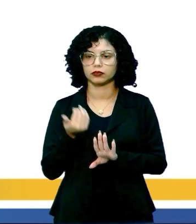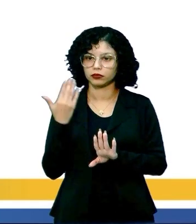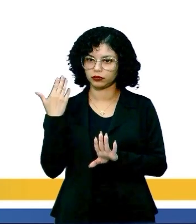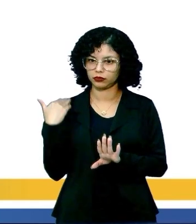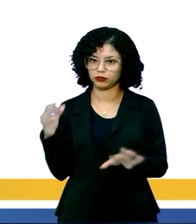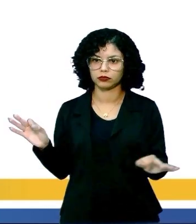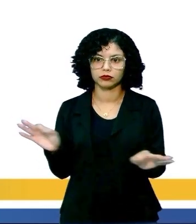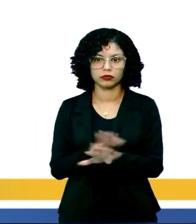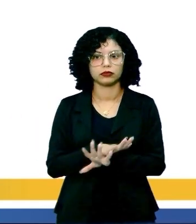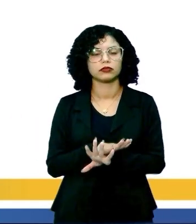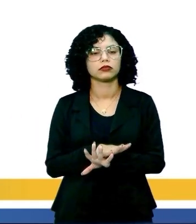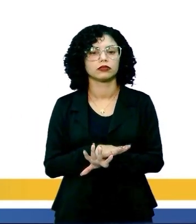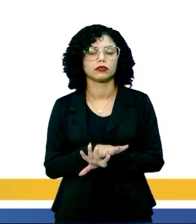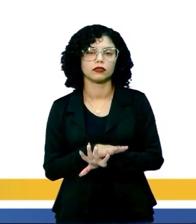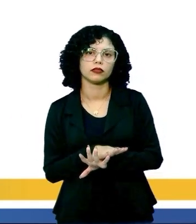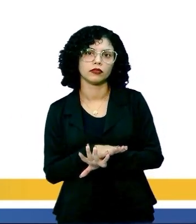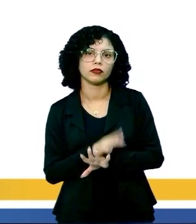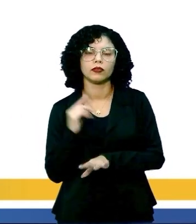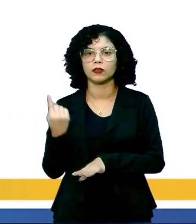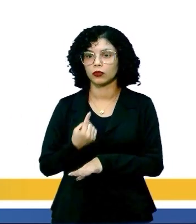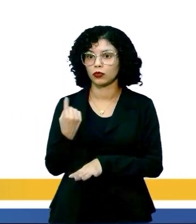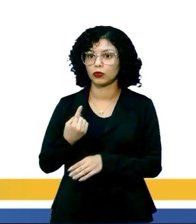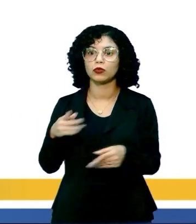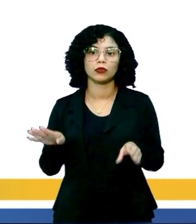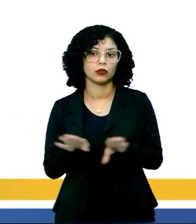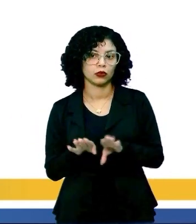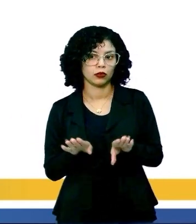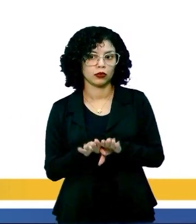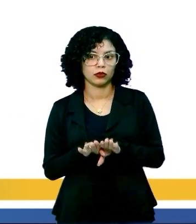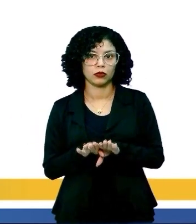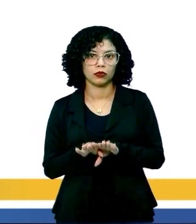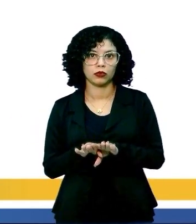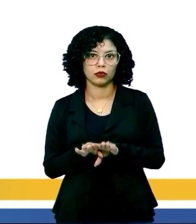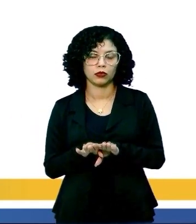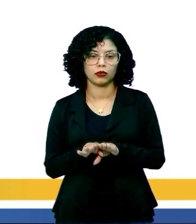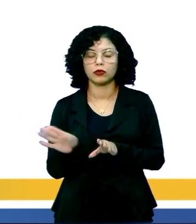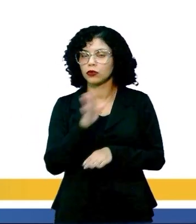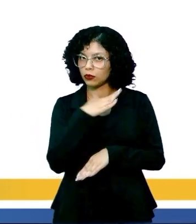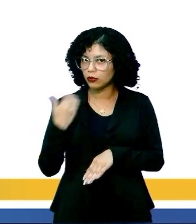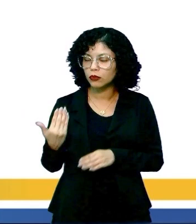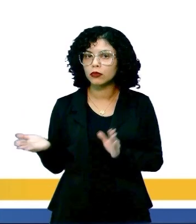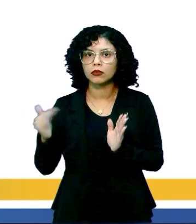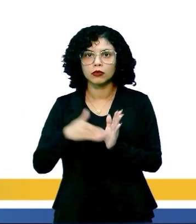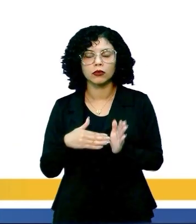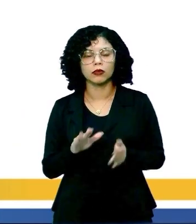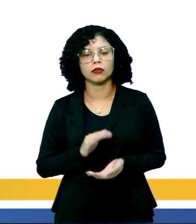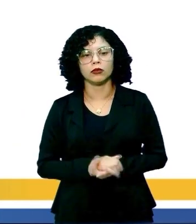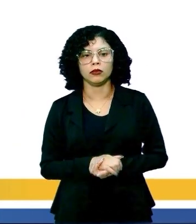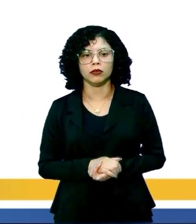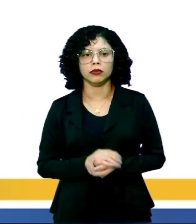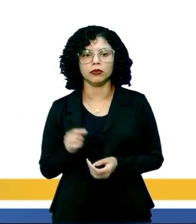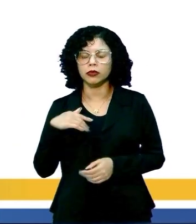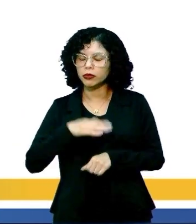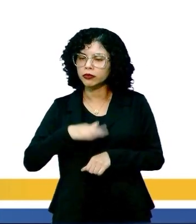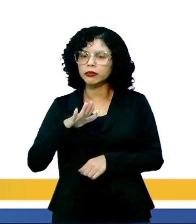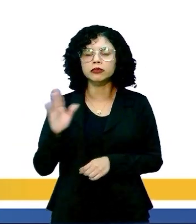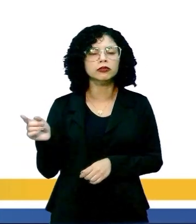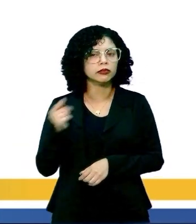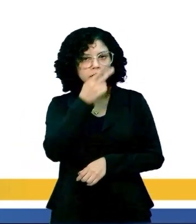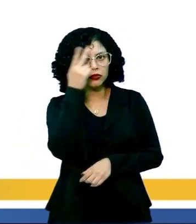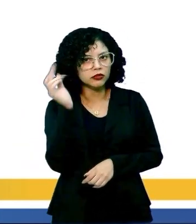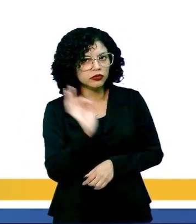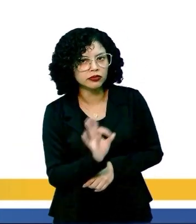ele acabou sendo o único também a ser morto, condenado à morte. Mais ninguém, porque os outros eram